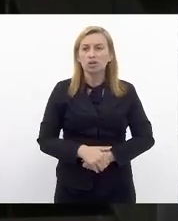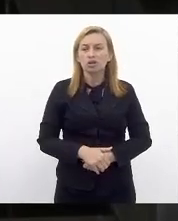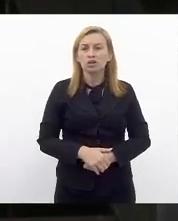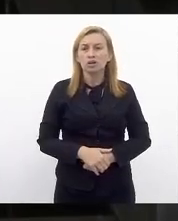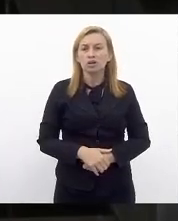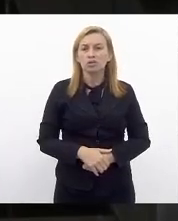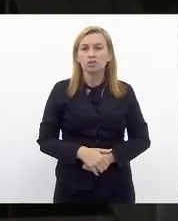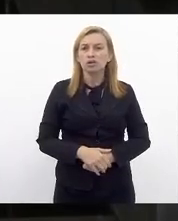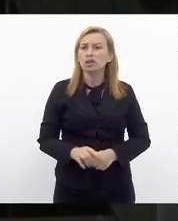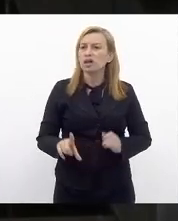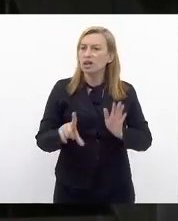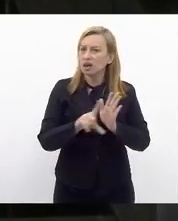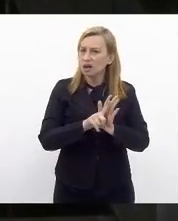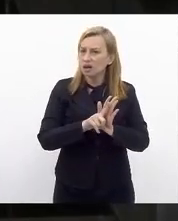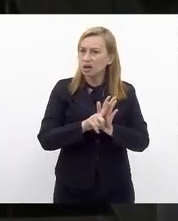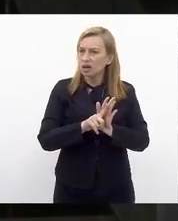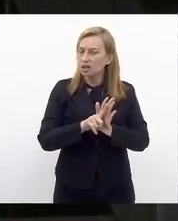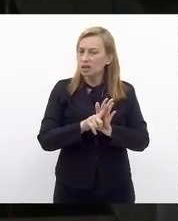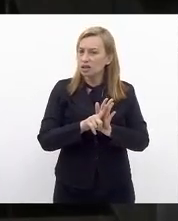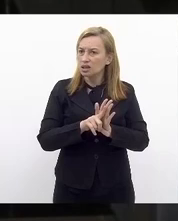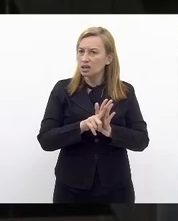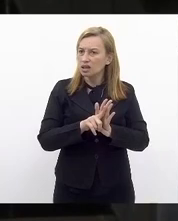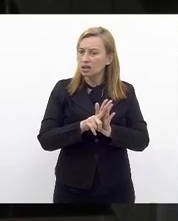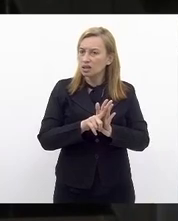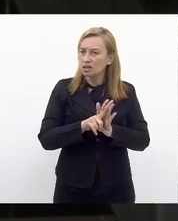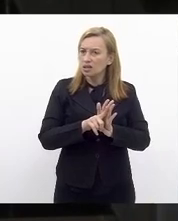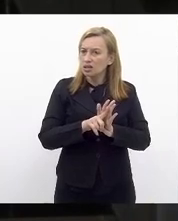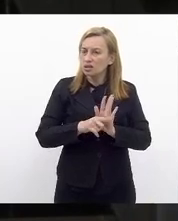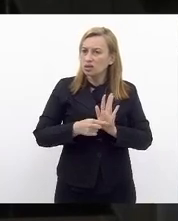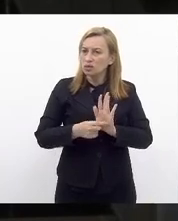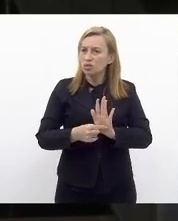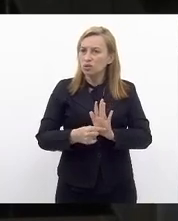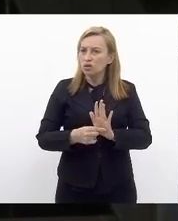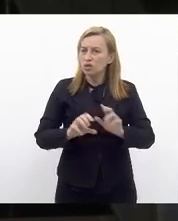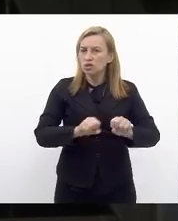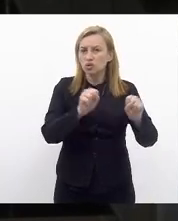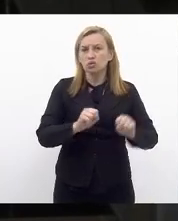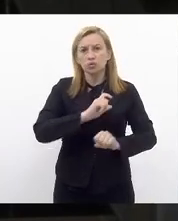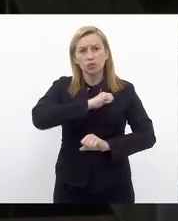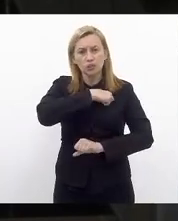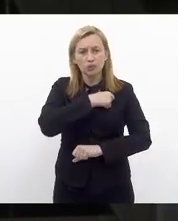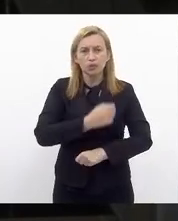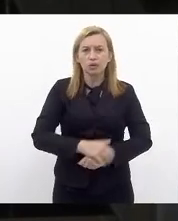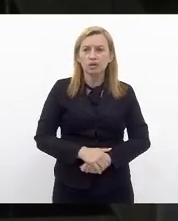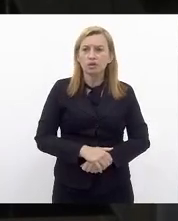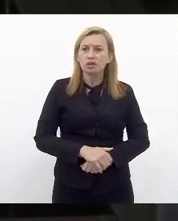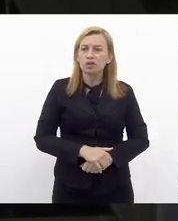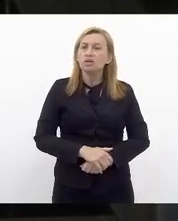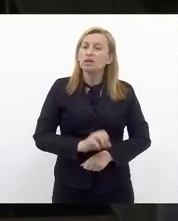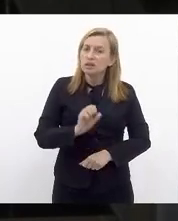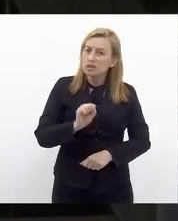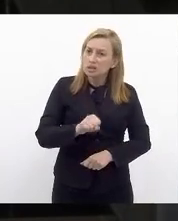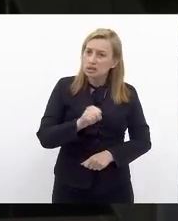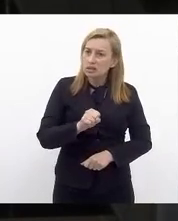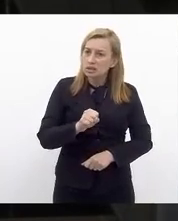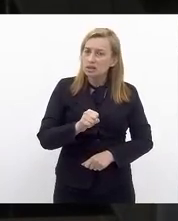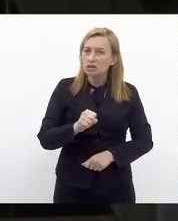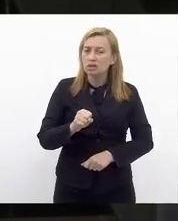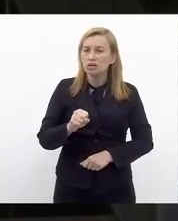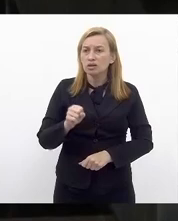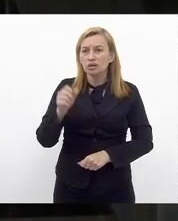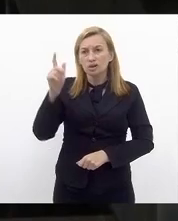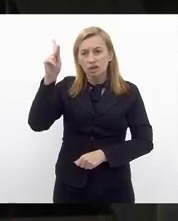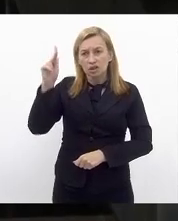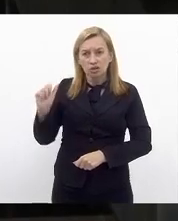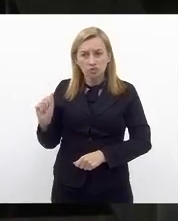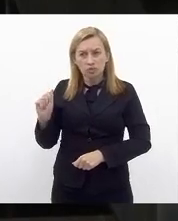a legislação que disciplina que disciplina o regime de recuperação fiscal trata assim das pensões trata